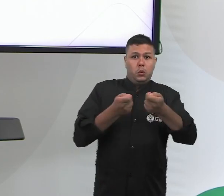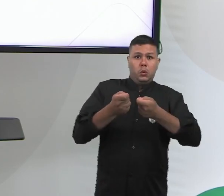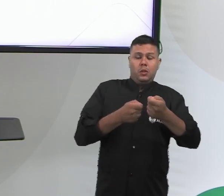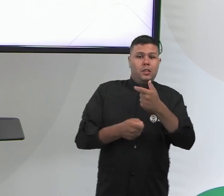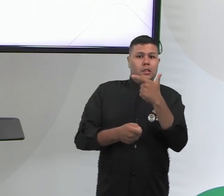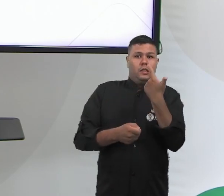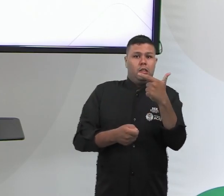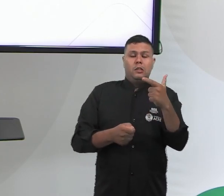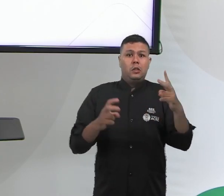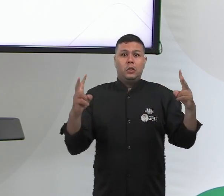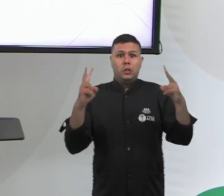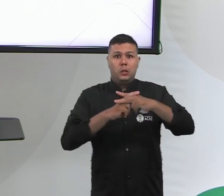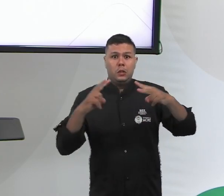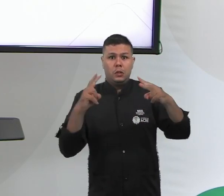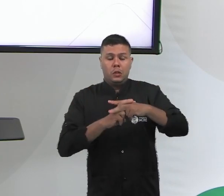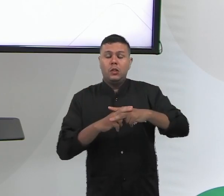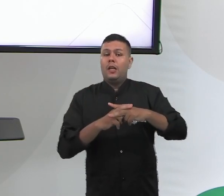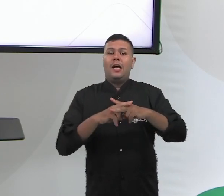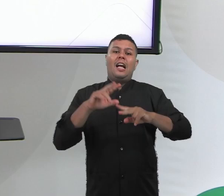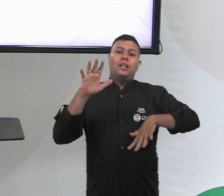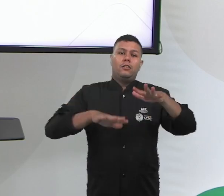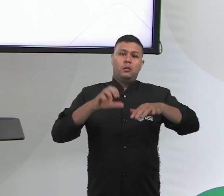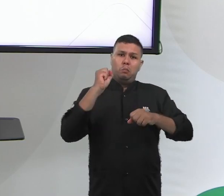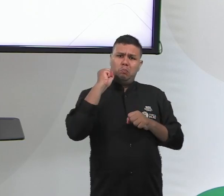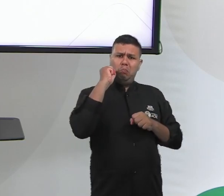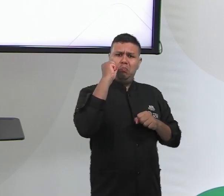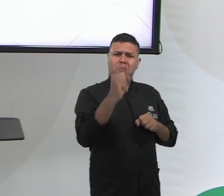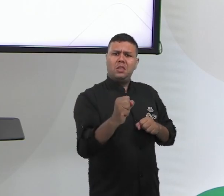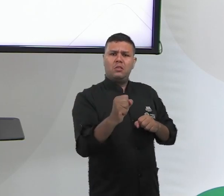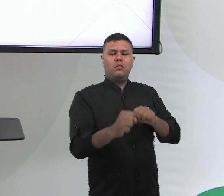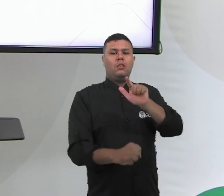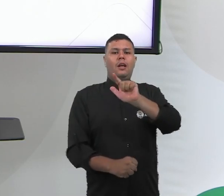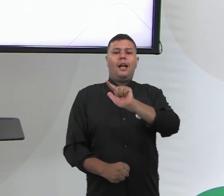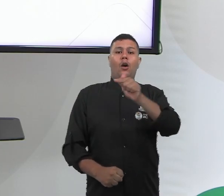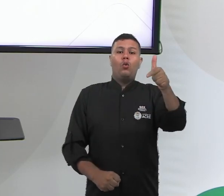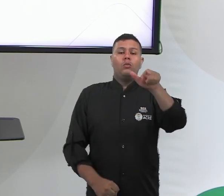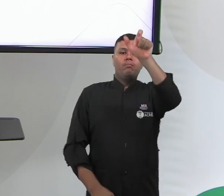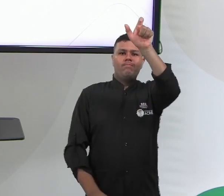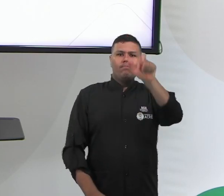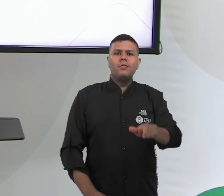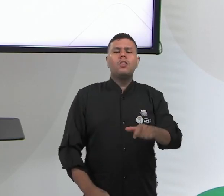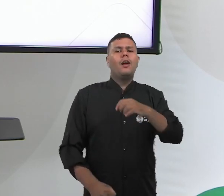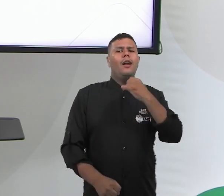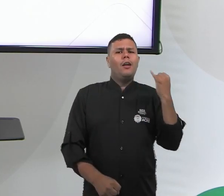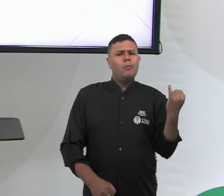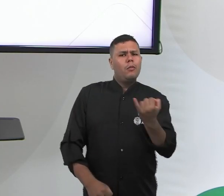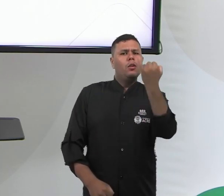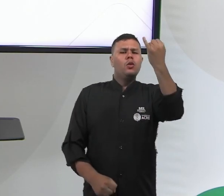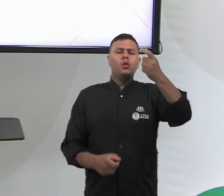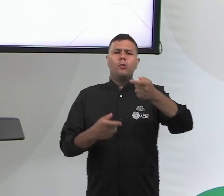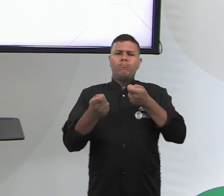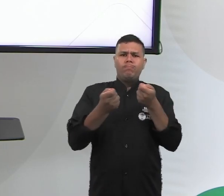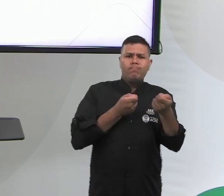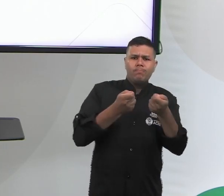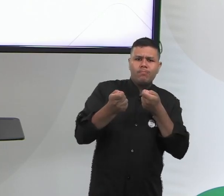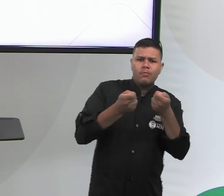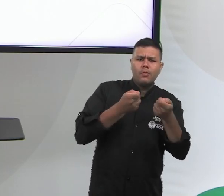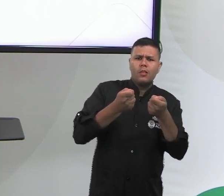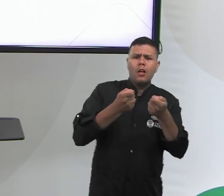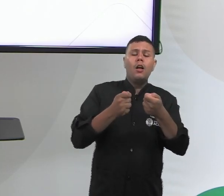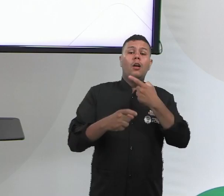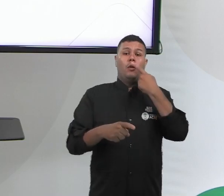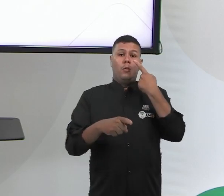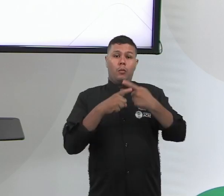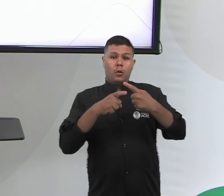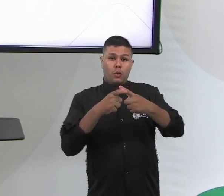agrediu ou assassinou a outra pessoa, Então é muito importante que nós tenhamos esse autocontrole, por quê? Porque